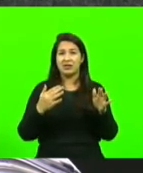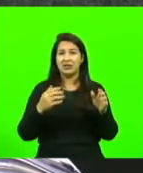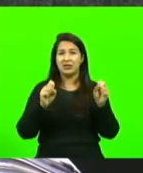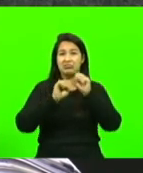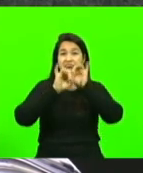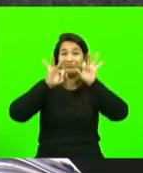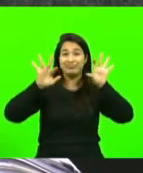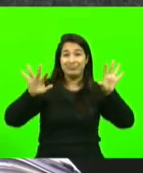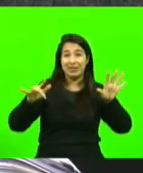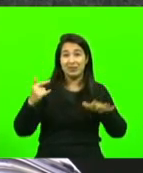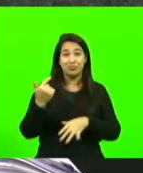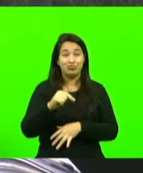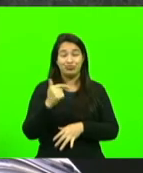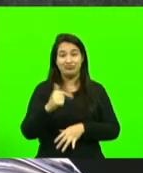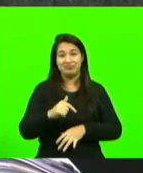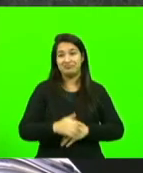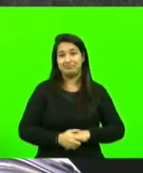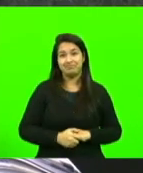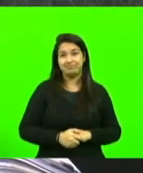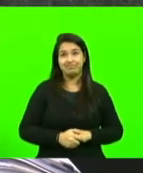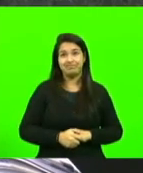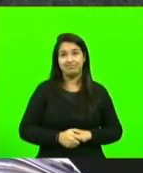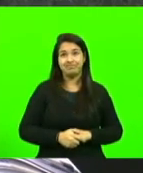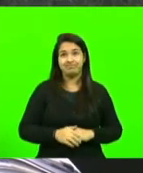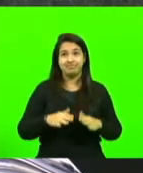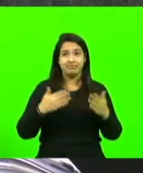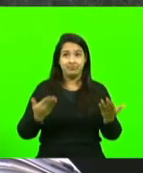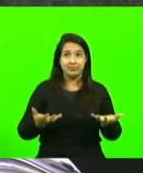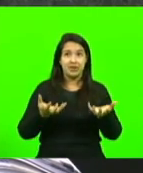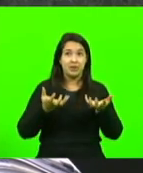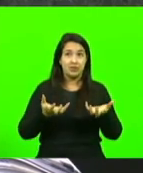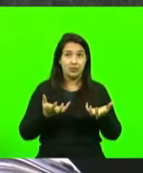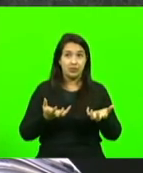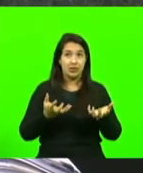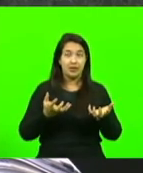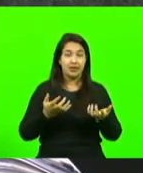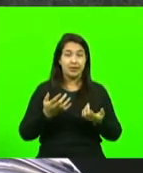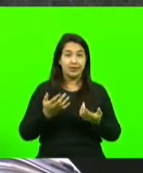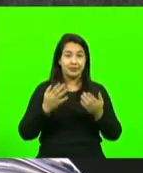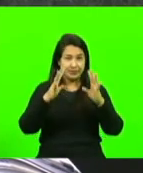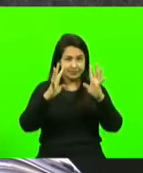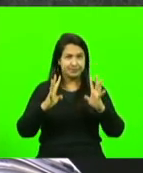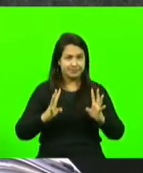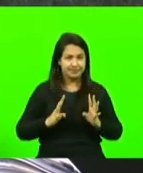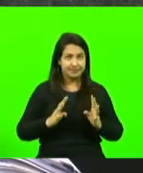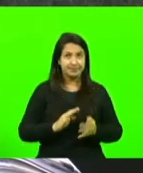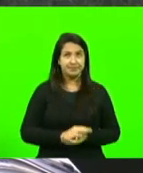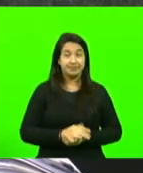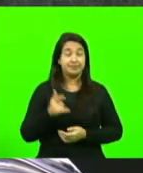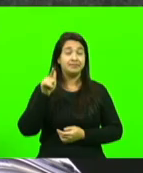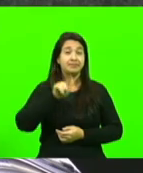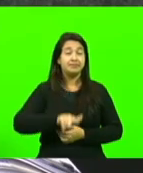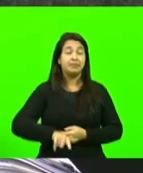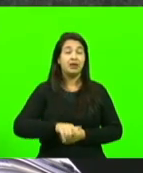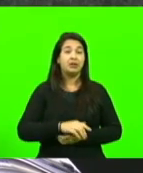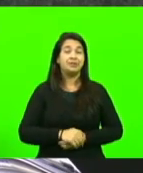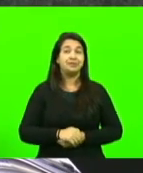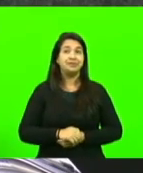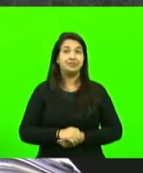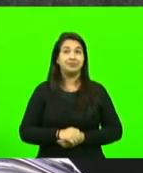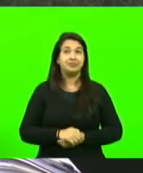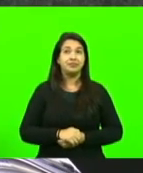acompanhar Então esse fato eu gostaria bastante de chamar atenção gostaria de chamar atenção também